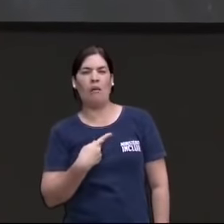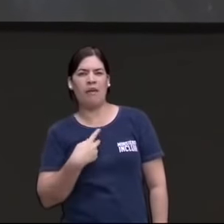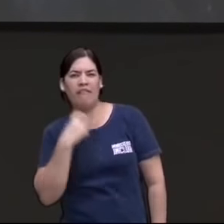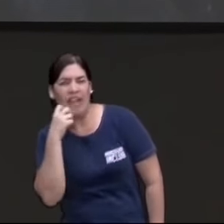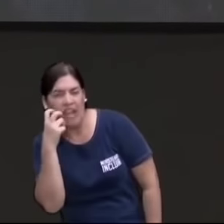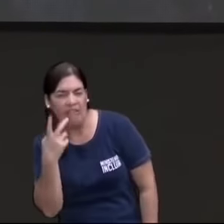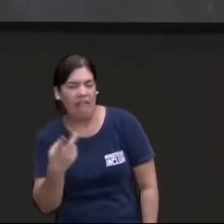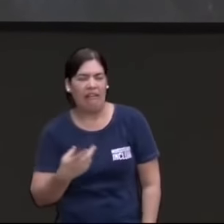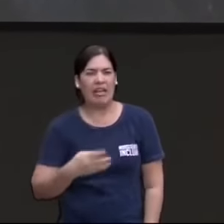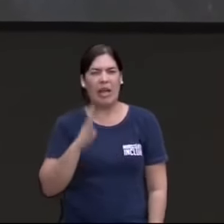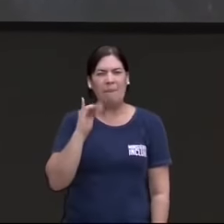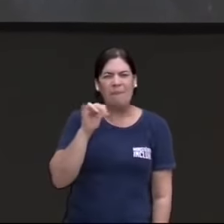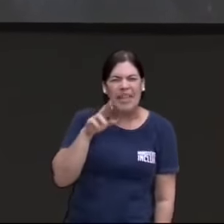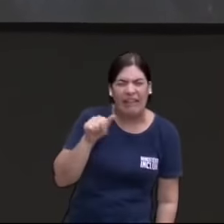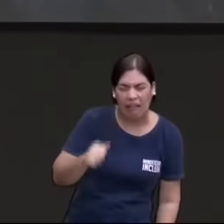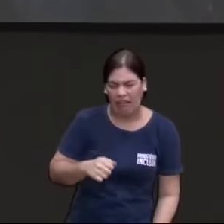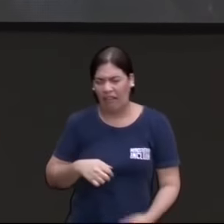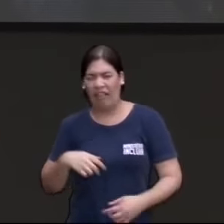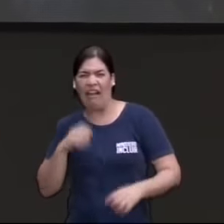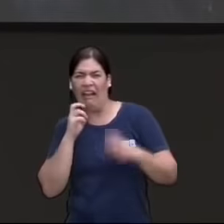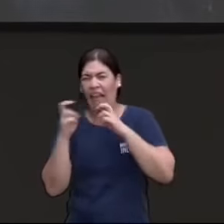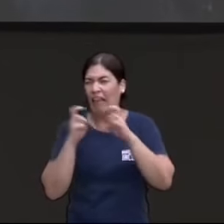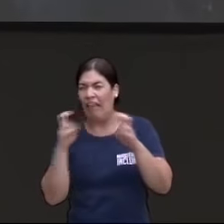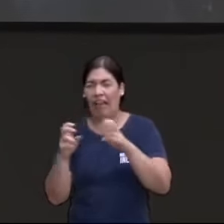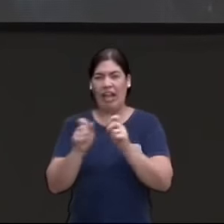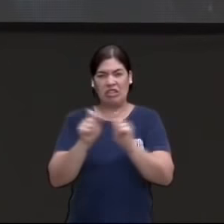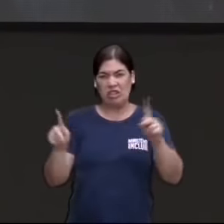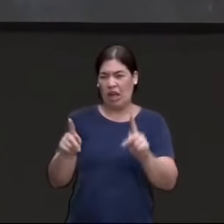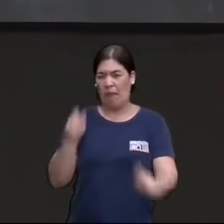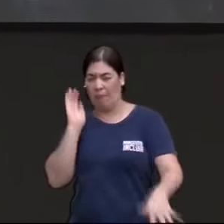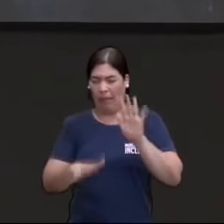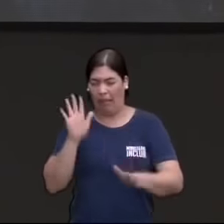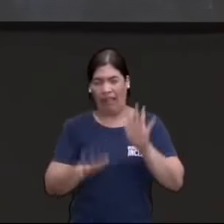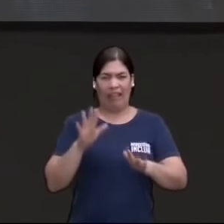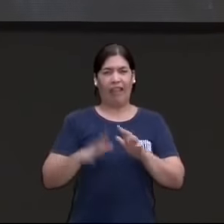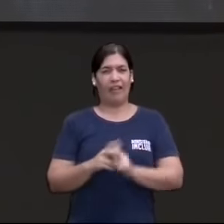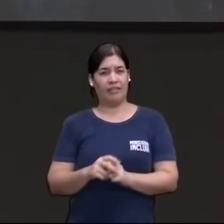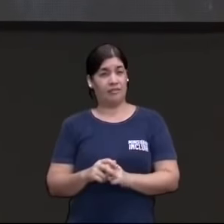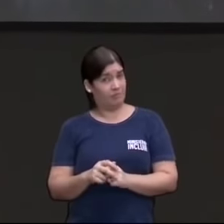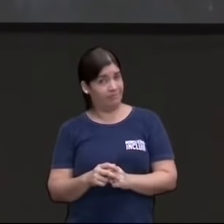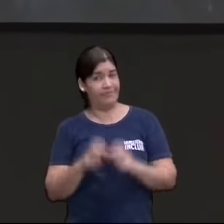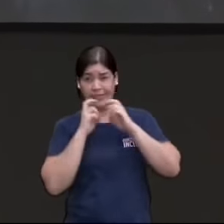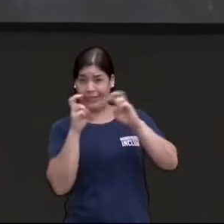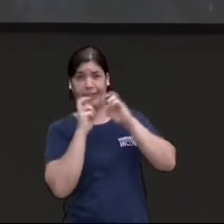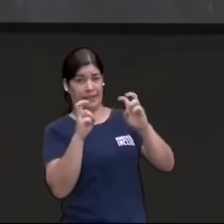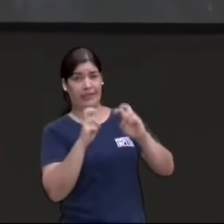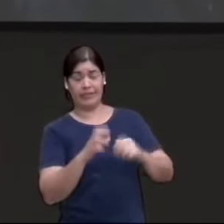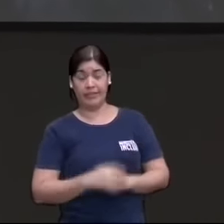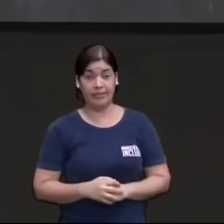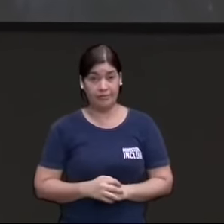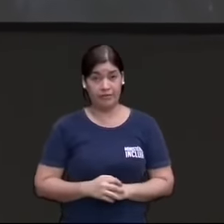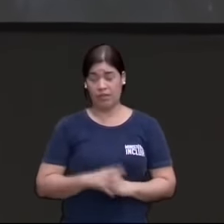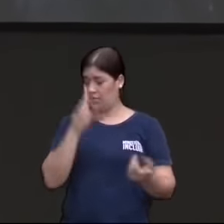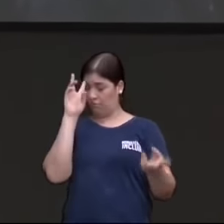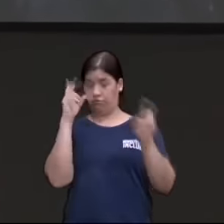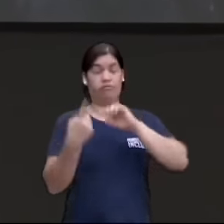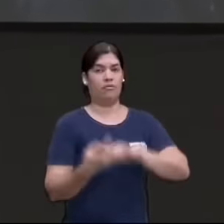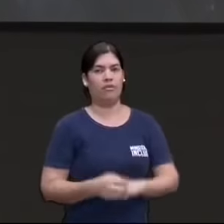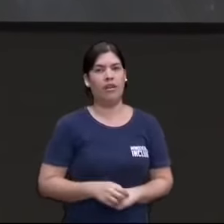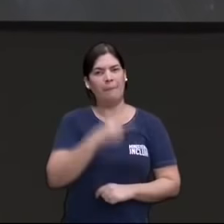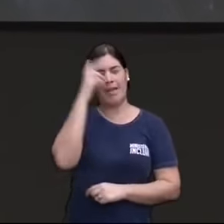vergonha, já deita no chão, no meio do shopping, bate com a mão no chão, grita. Quem olha fala o quê da